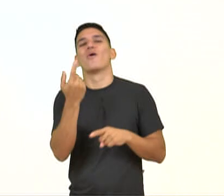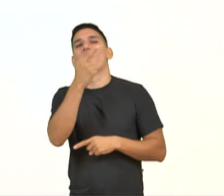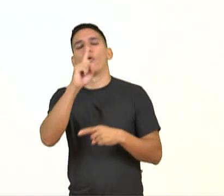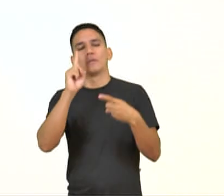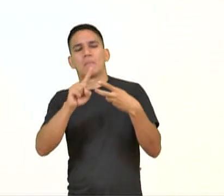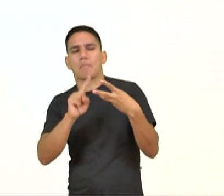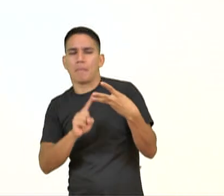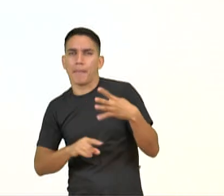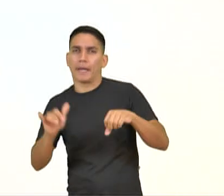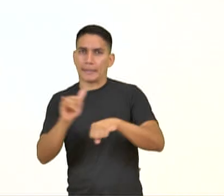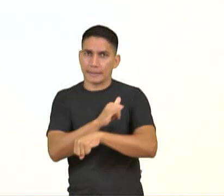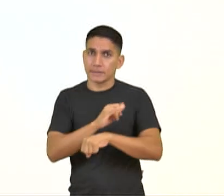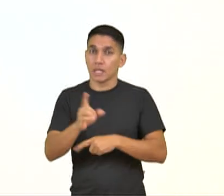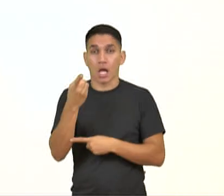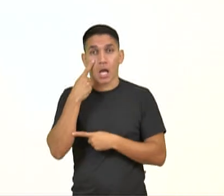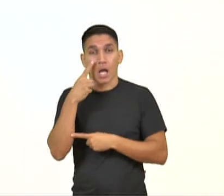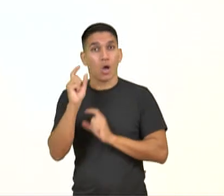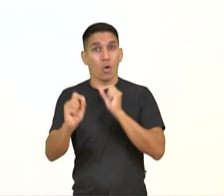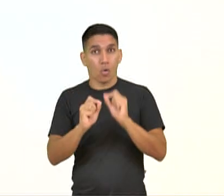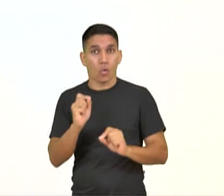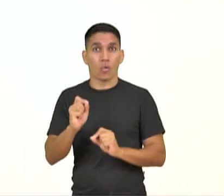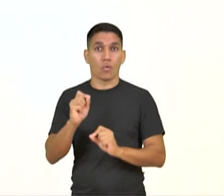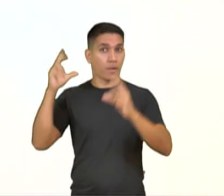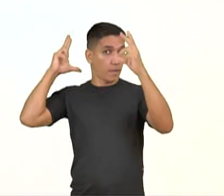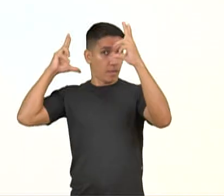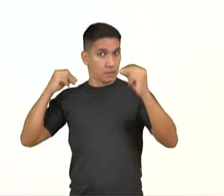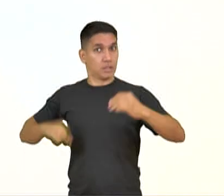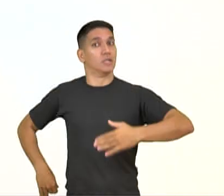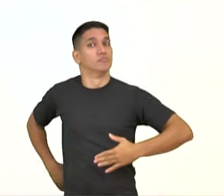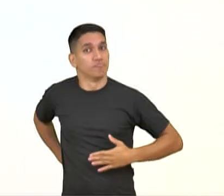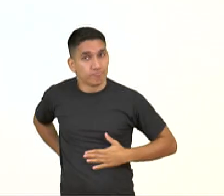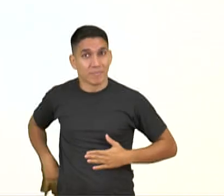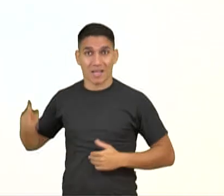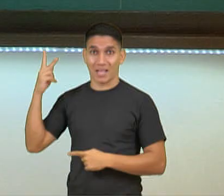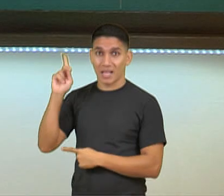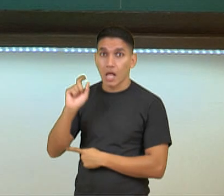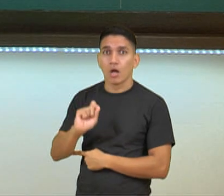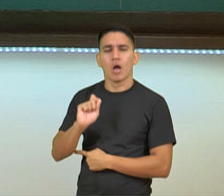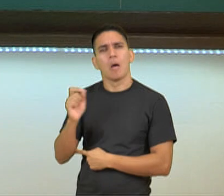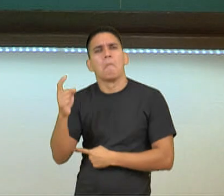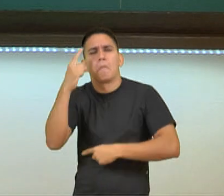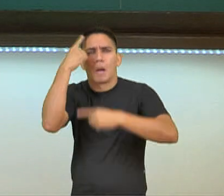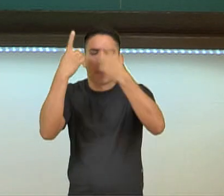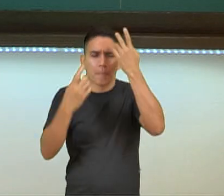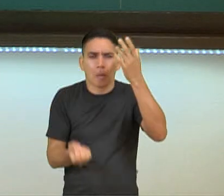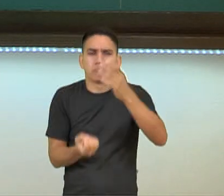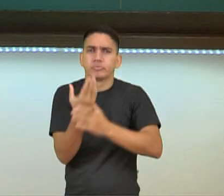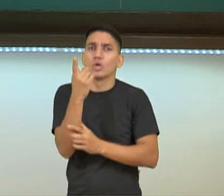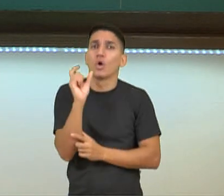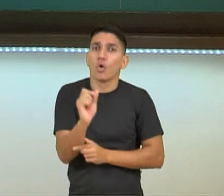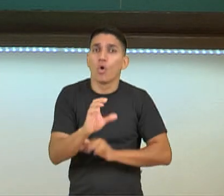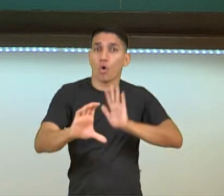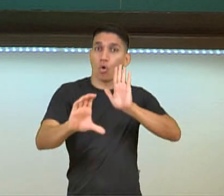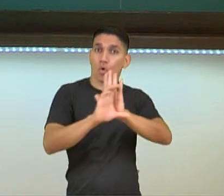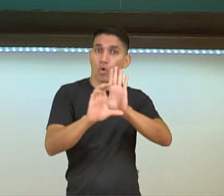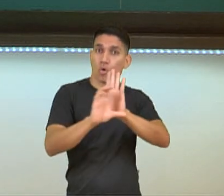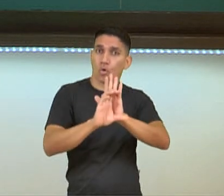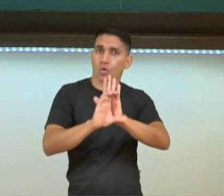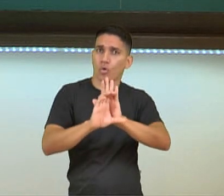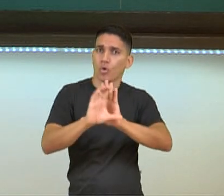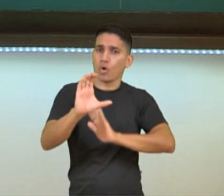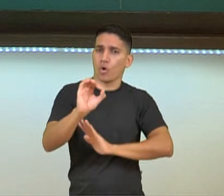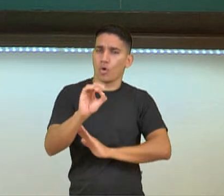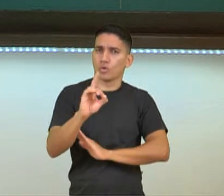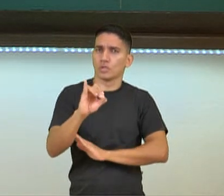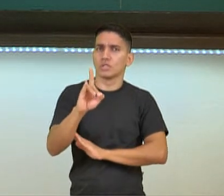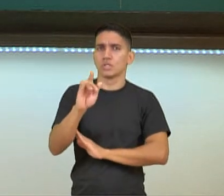né, a gente vai ver que Napoleão Bonaparte, ele vai elaborar o chamado Código Napoleônico. Mas o que é